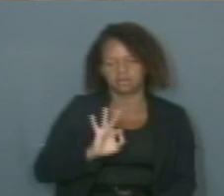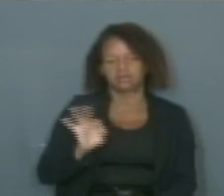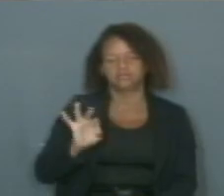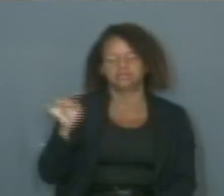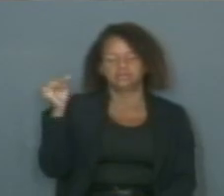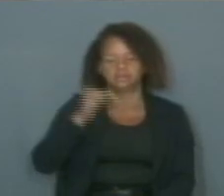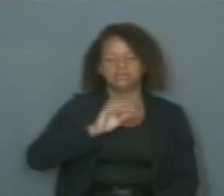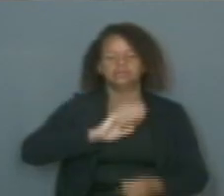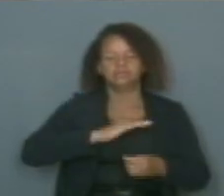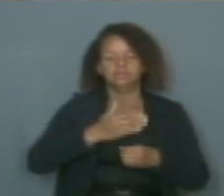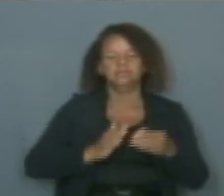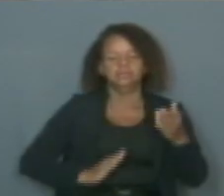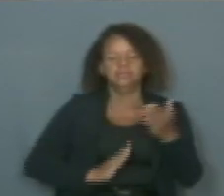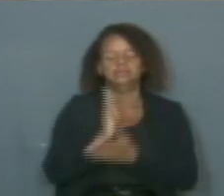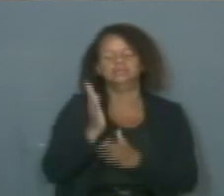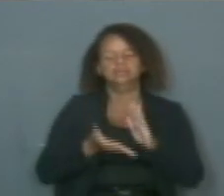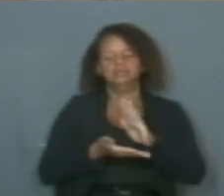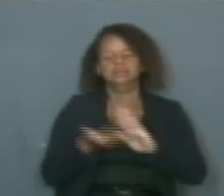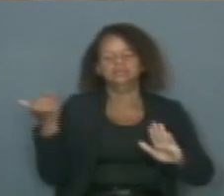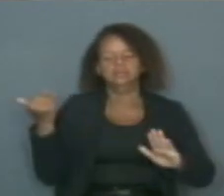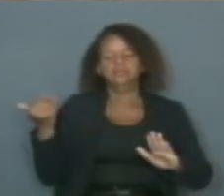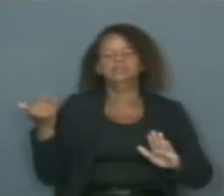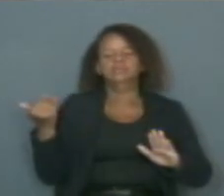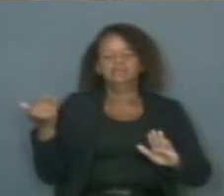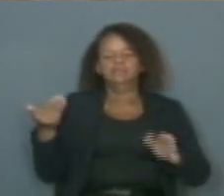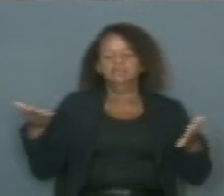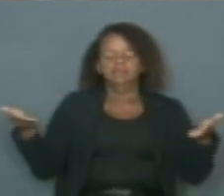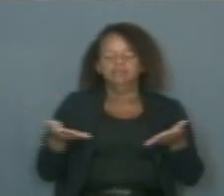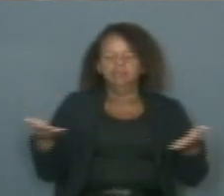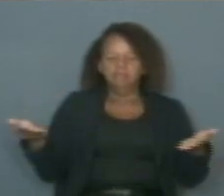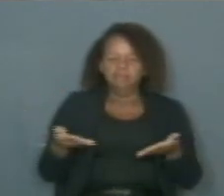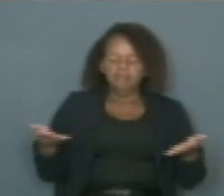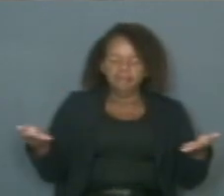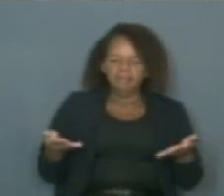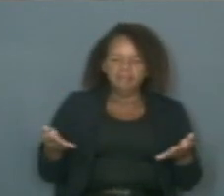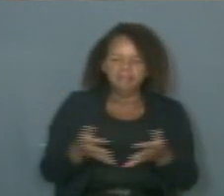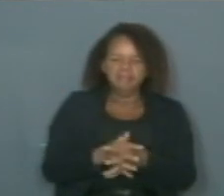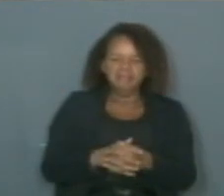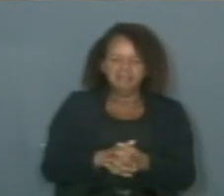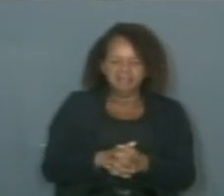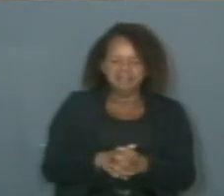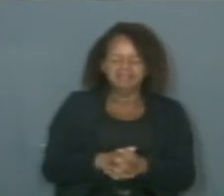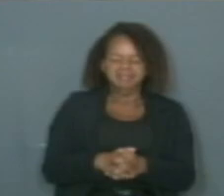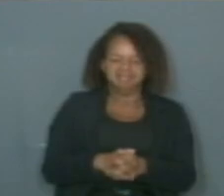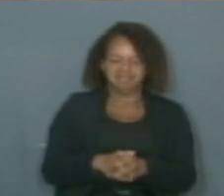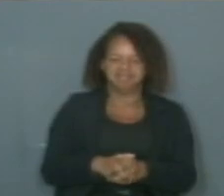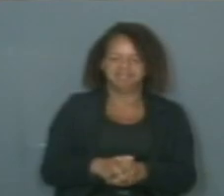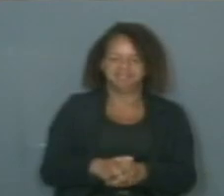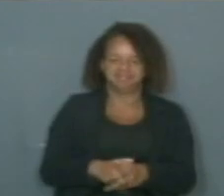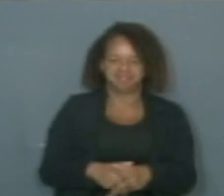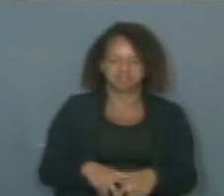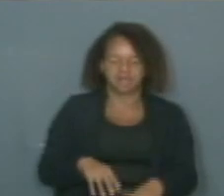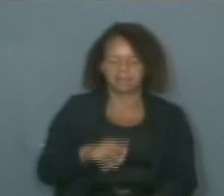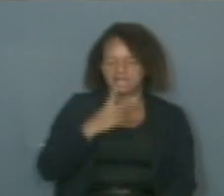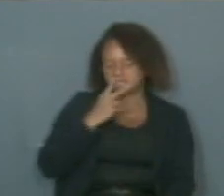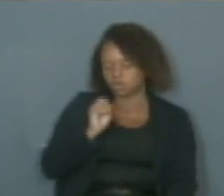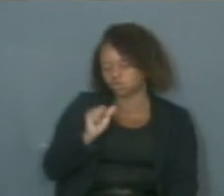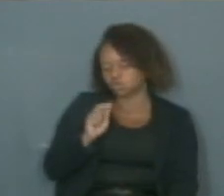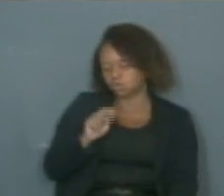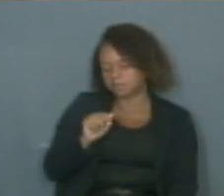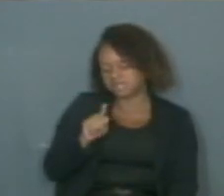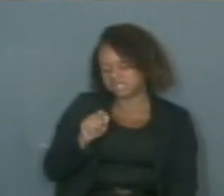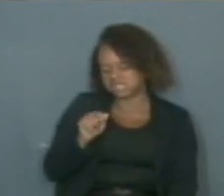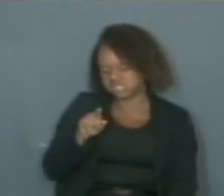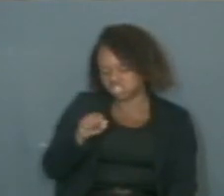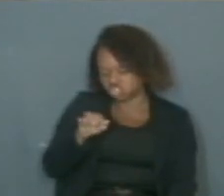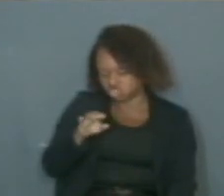essa casa aqui aprovou essa isenção, que hoje ela soa como subsídio. Ela